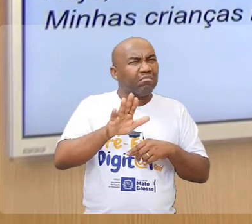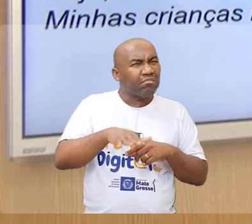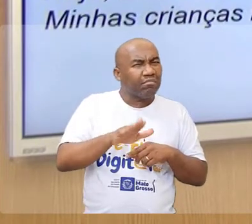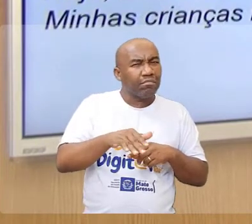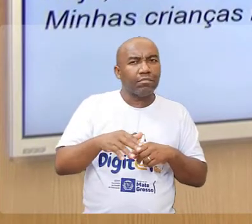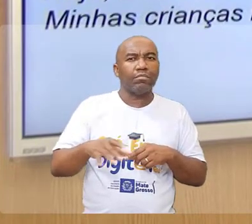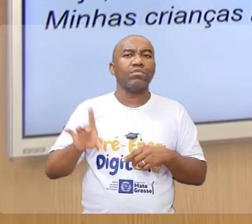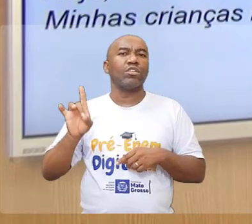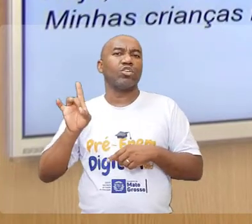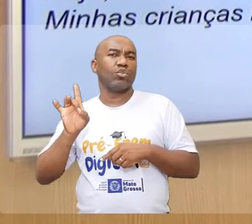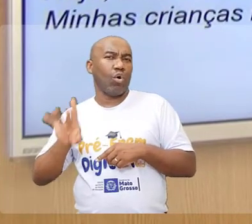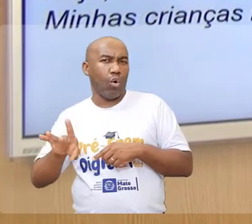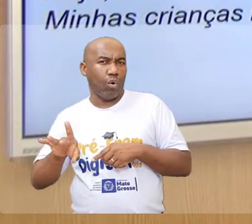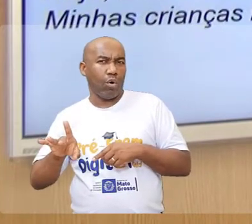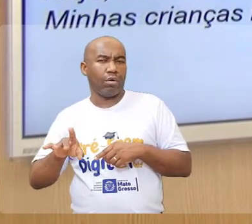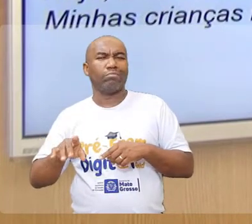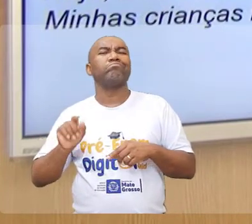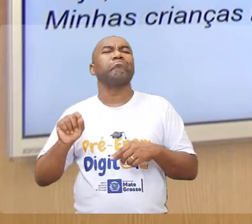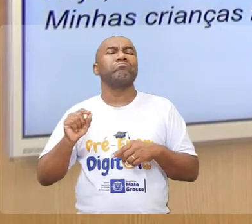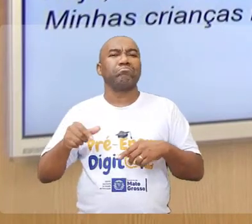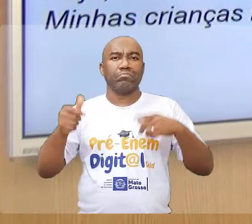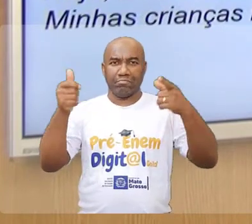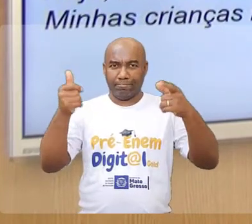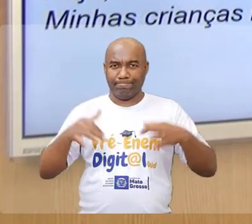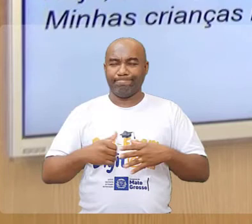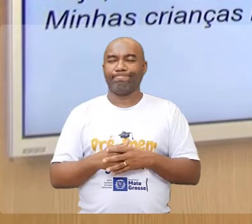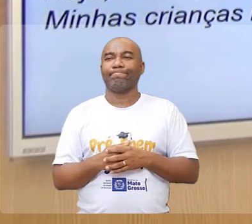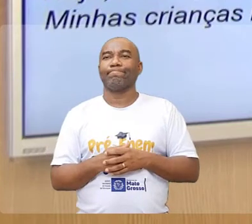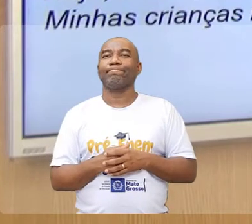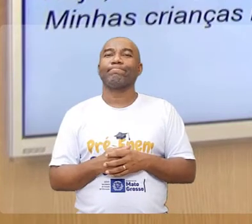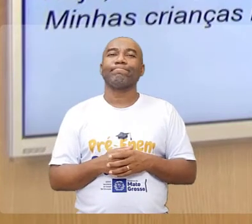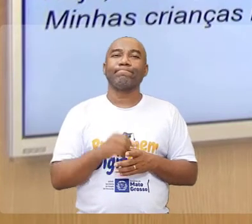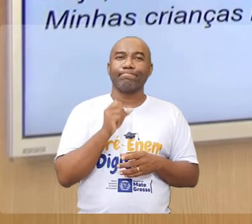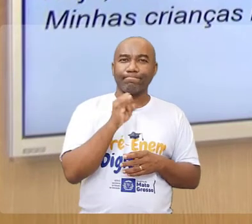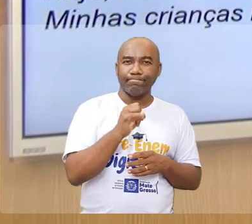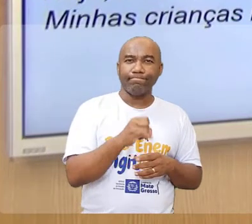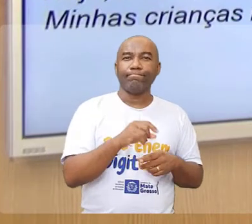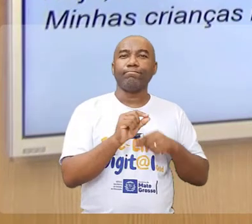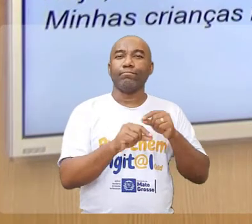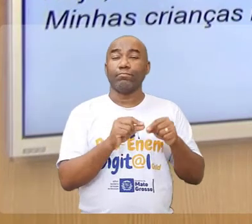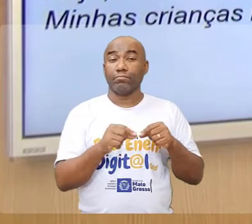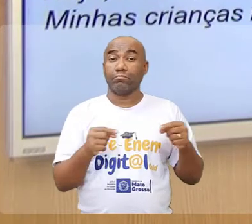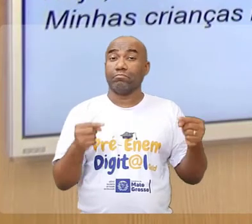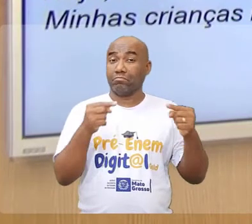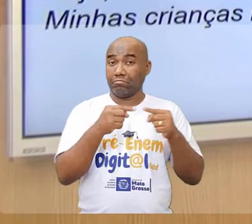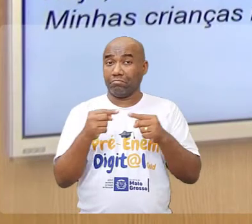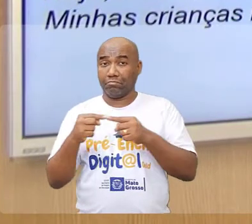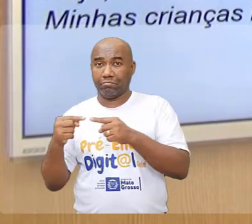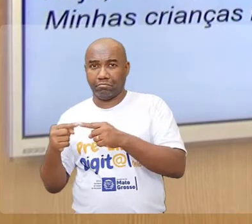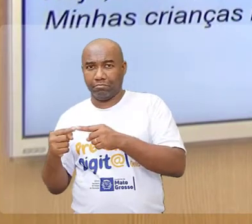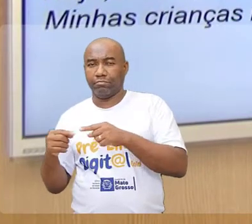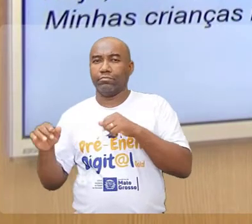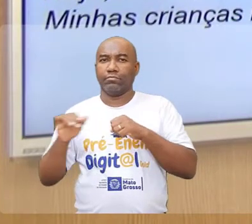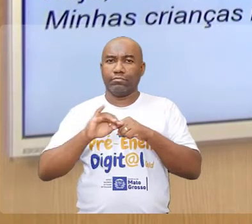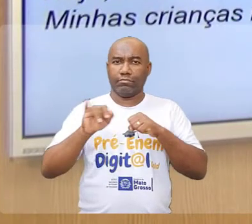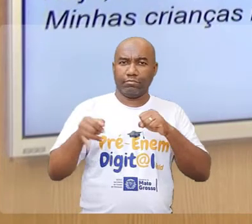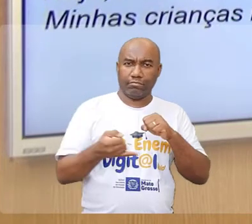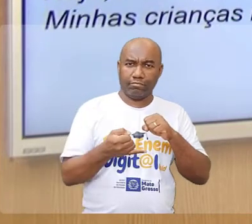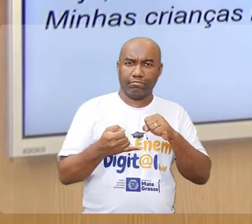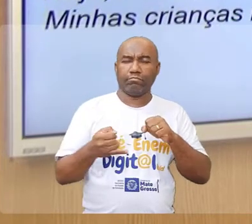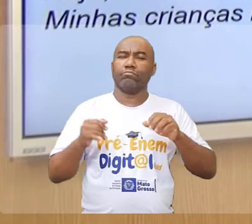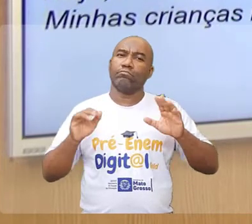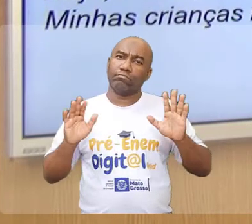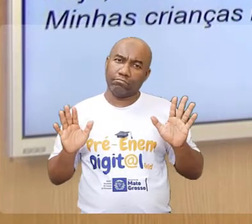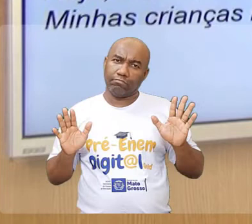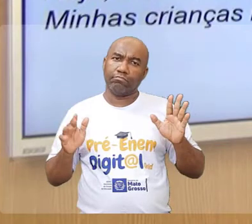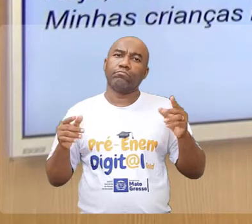Variam por quê? Porque se funcionarem como adjetivo, o adjetivo